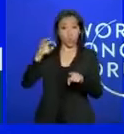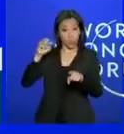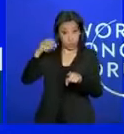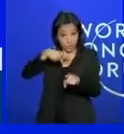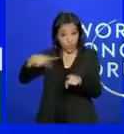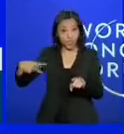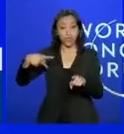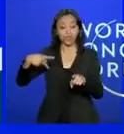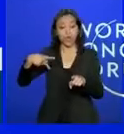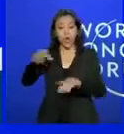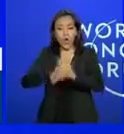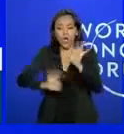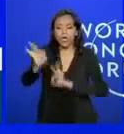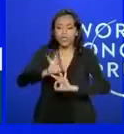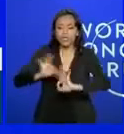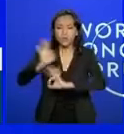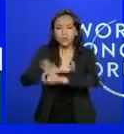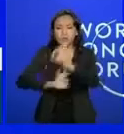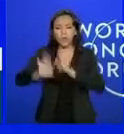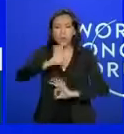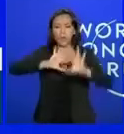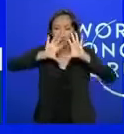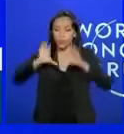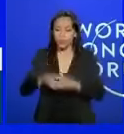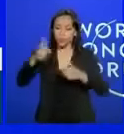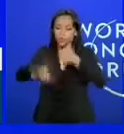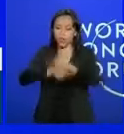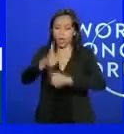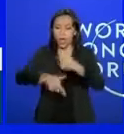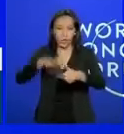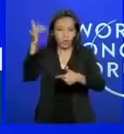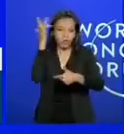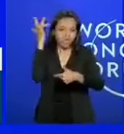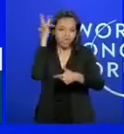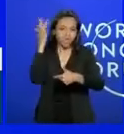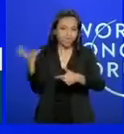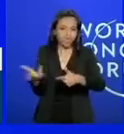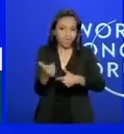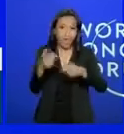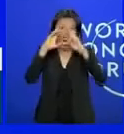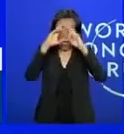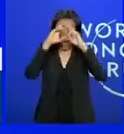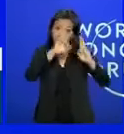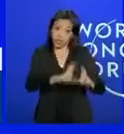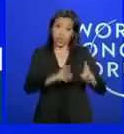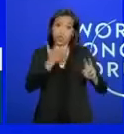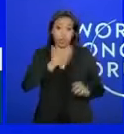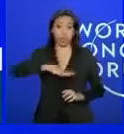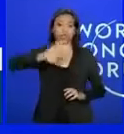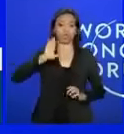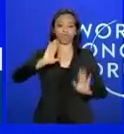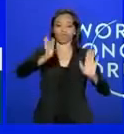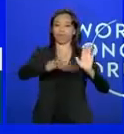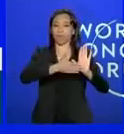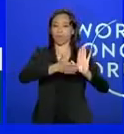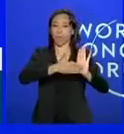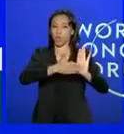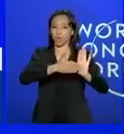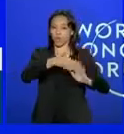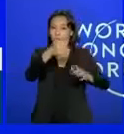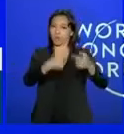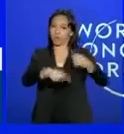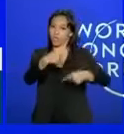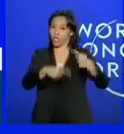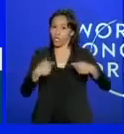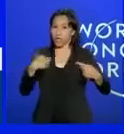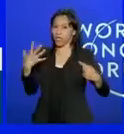ministros qualificados. Honrando o compromisso de campanha, não aceitando ingerências político-partidárias